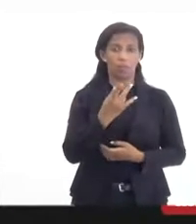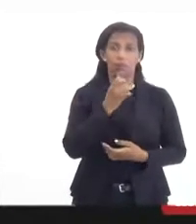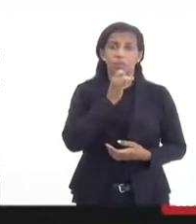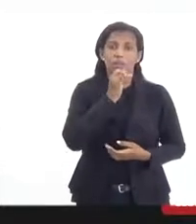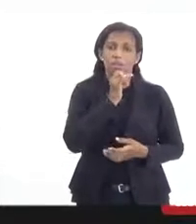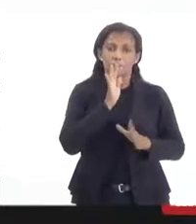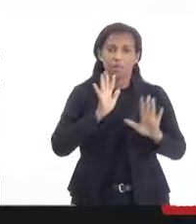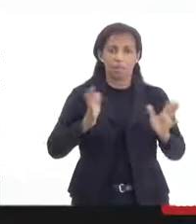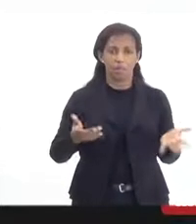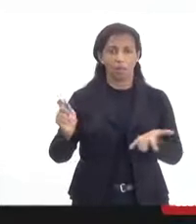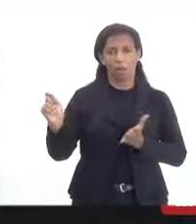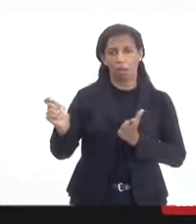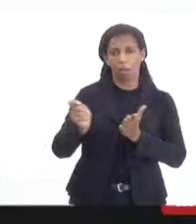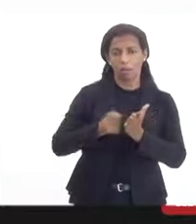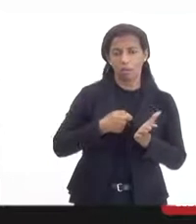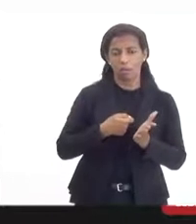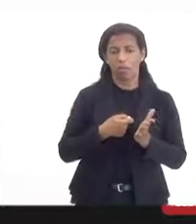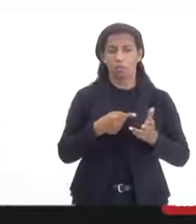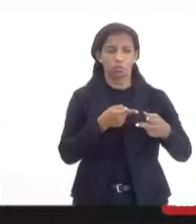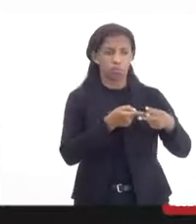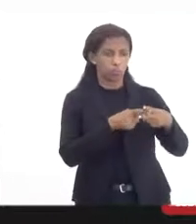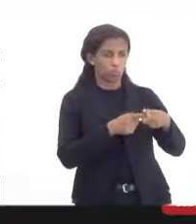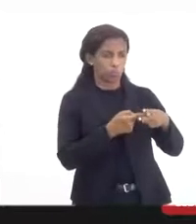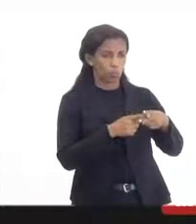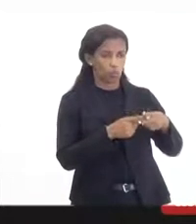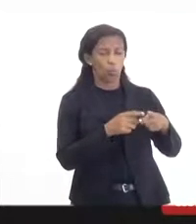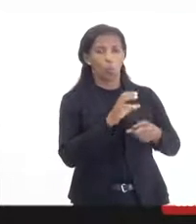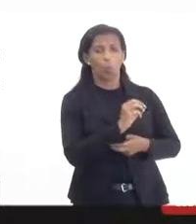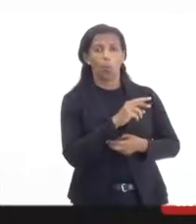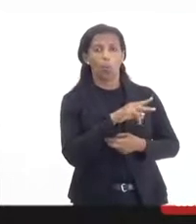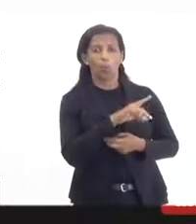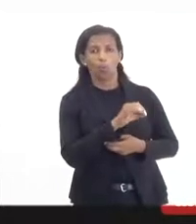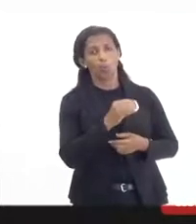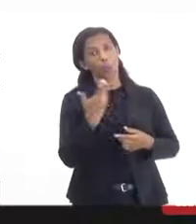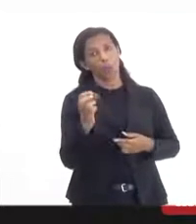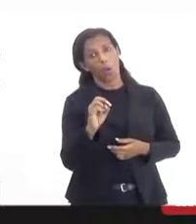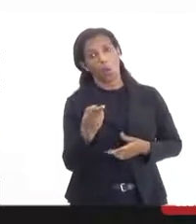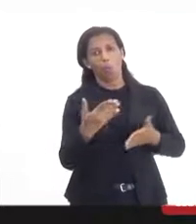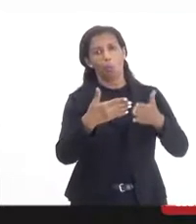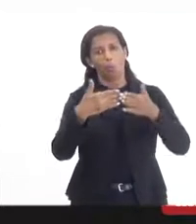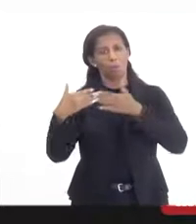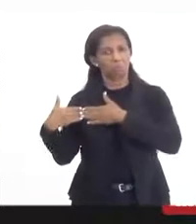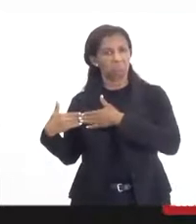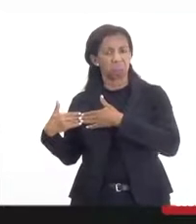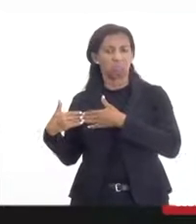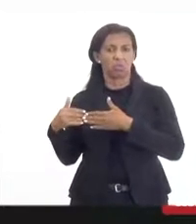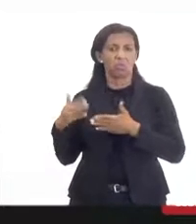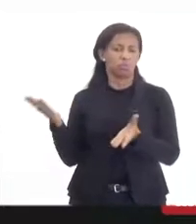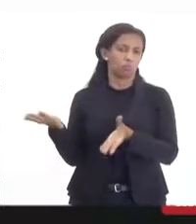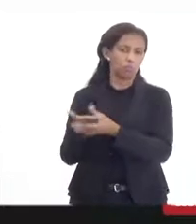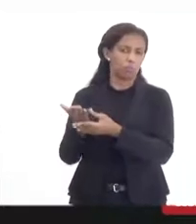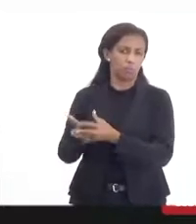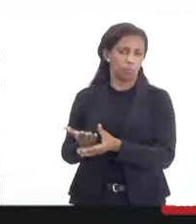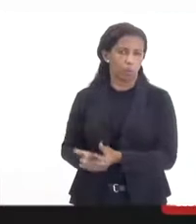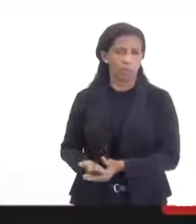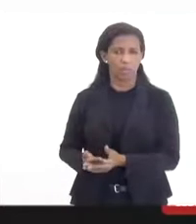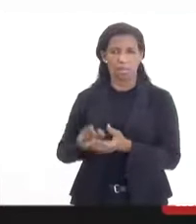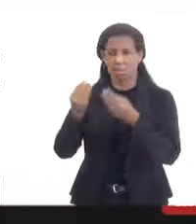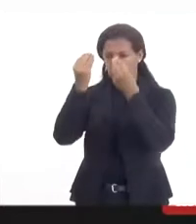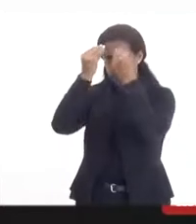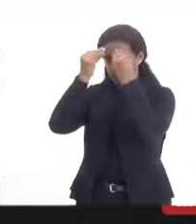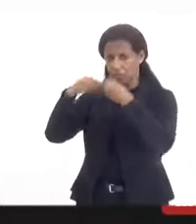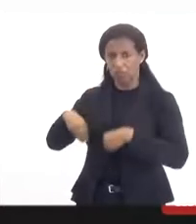exemplo, a assinatura de um termo de ajustamento de conduta, ou mesmo a renúncia aos processos, né, e a desistência